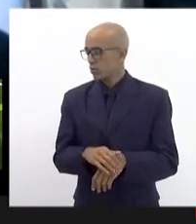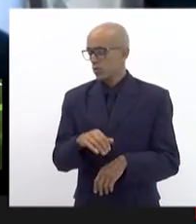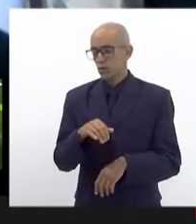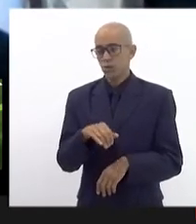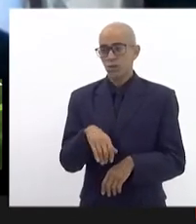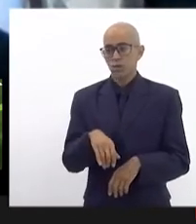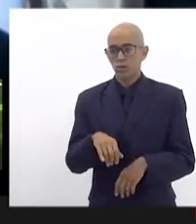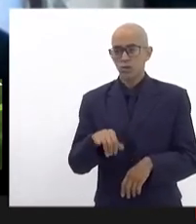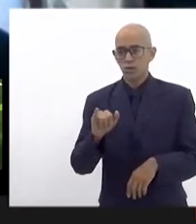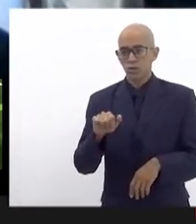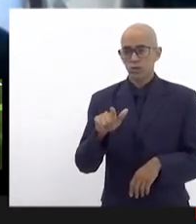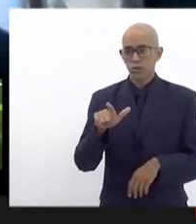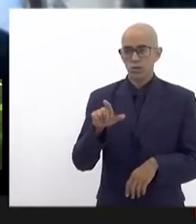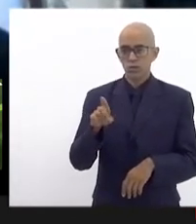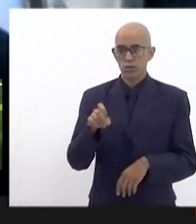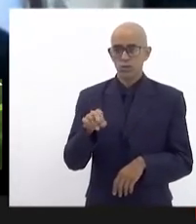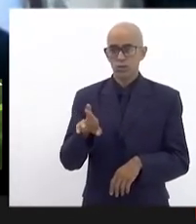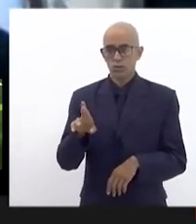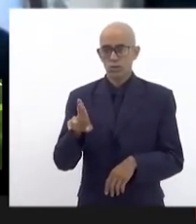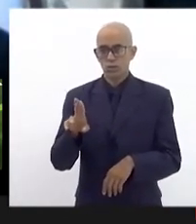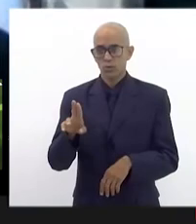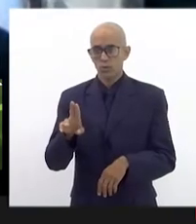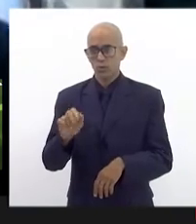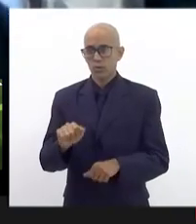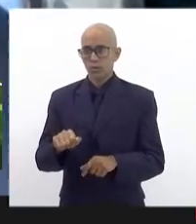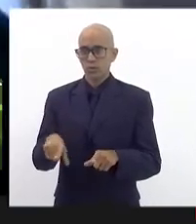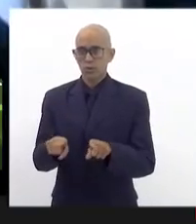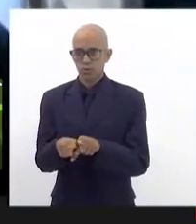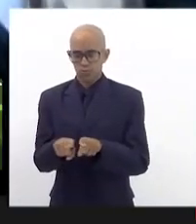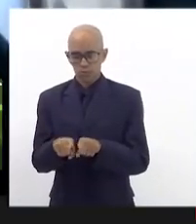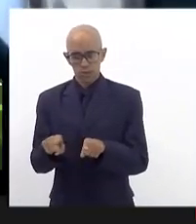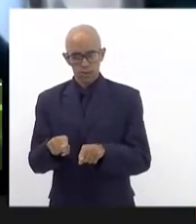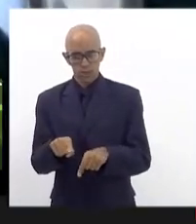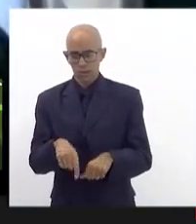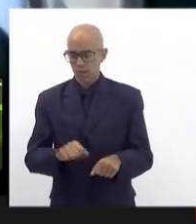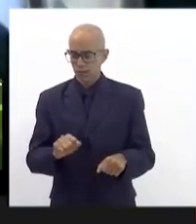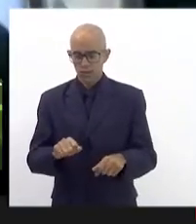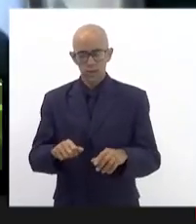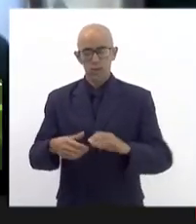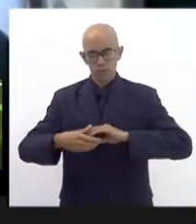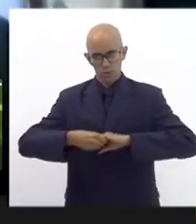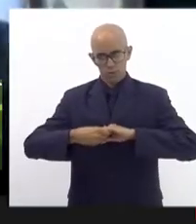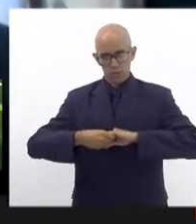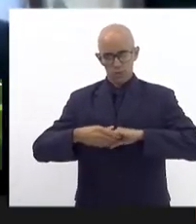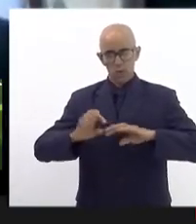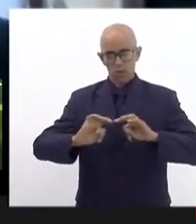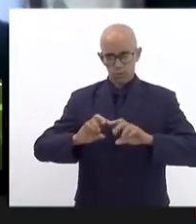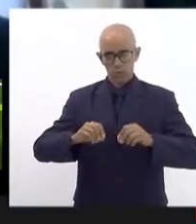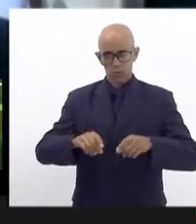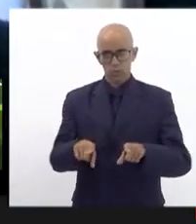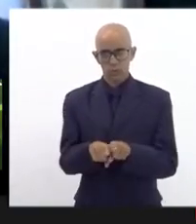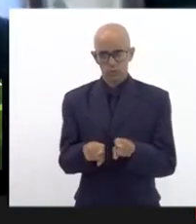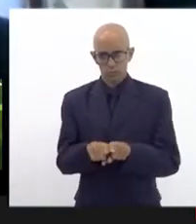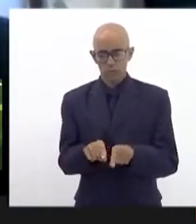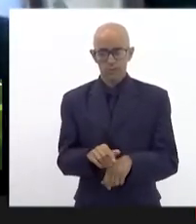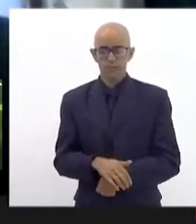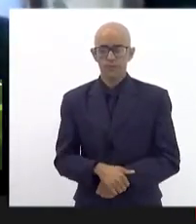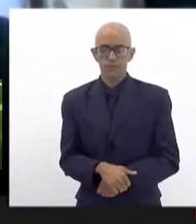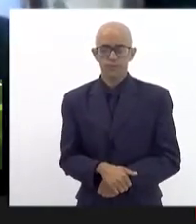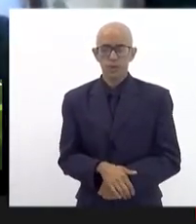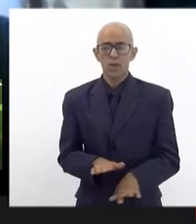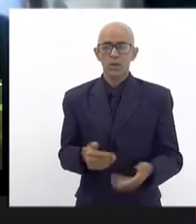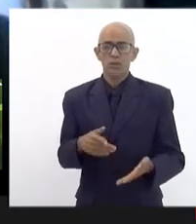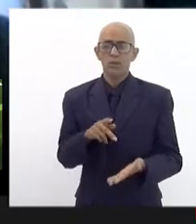Professor Ildeu também da SBPC, da UFRJ, e todos, cumprimento a todos aqui. Bem, na verdade, eu vou fazer